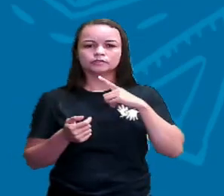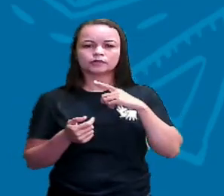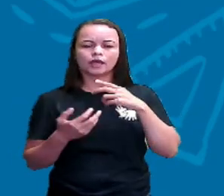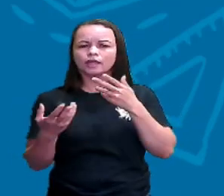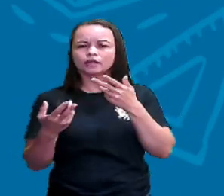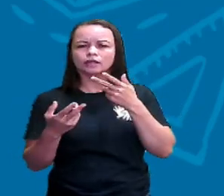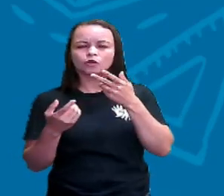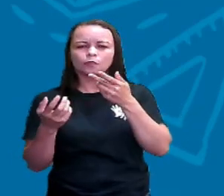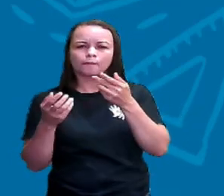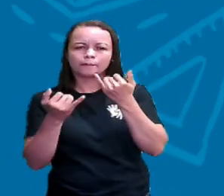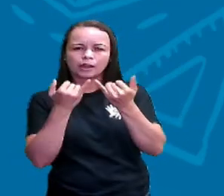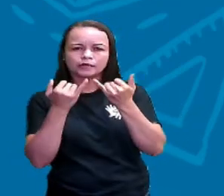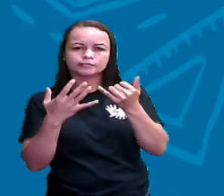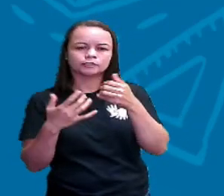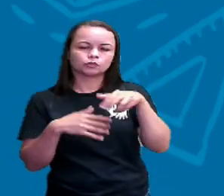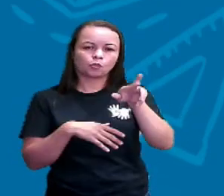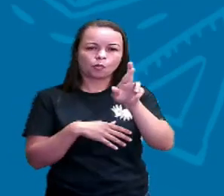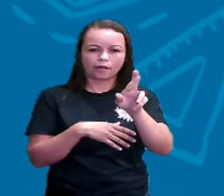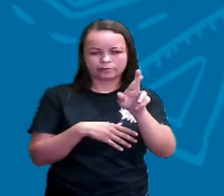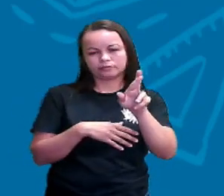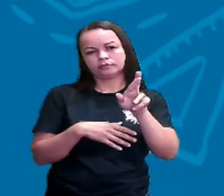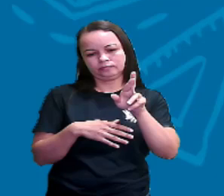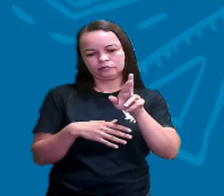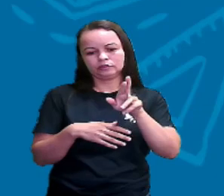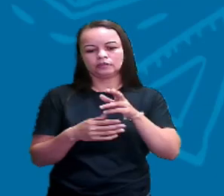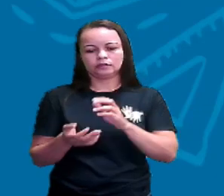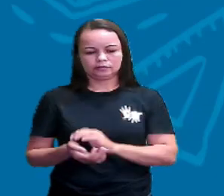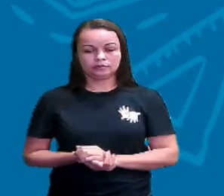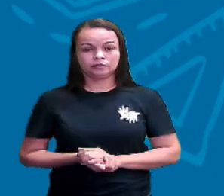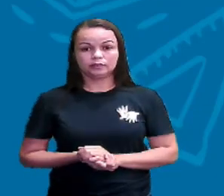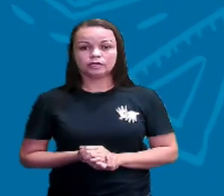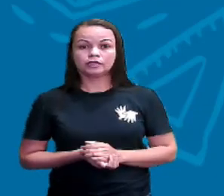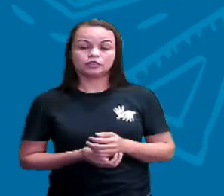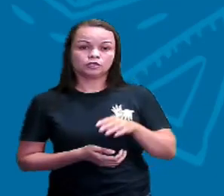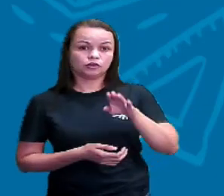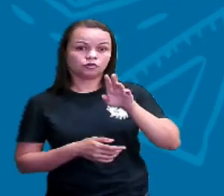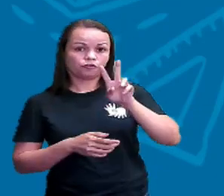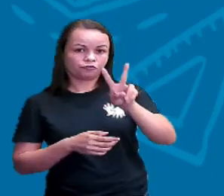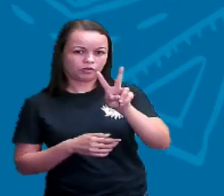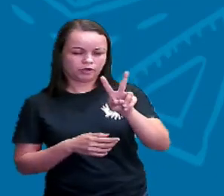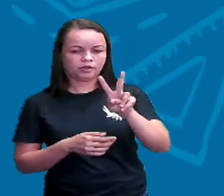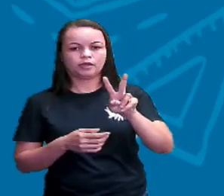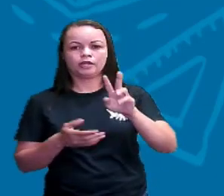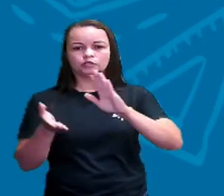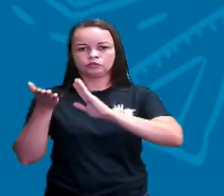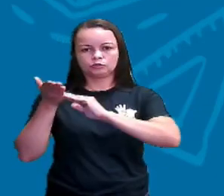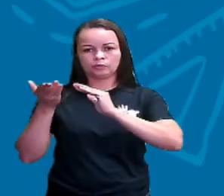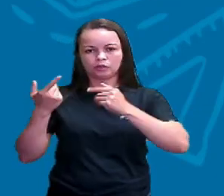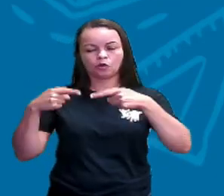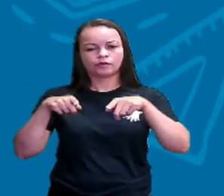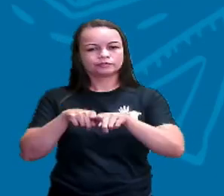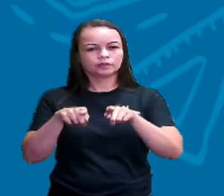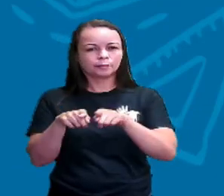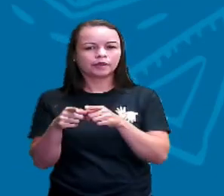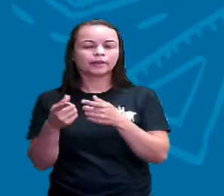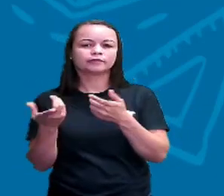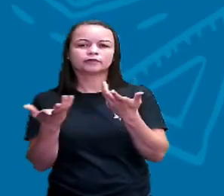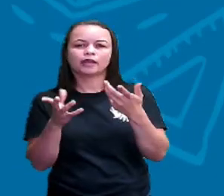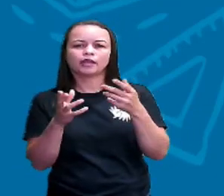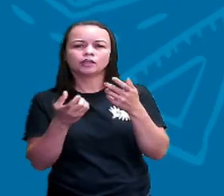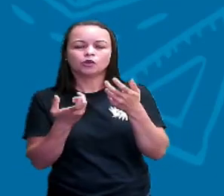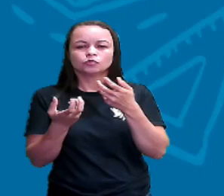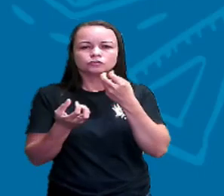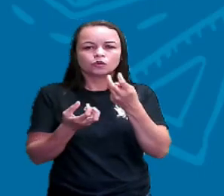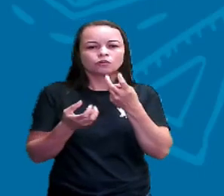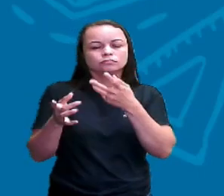do português. A gente diz jueves. E o V, em língua espanhola, tem o som da nossa letra B